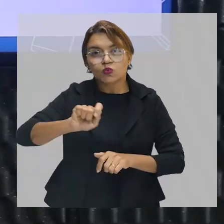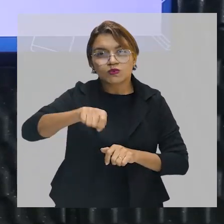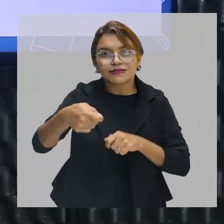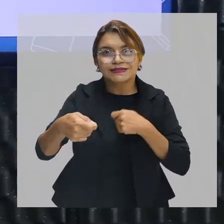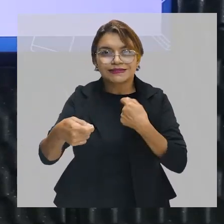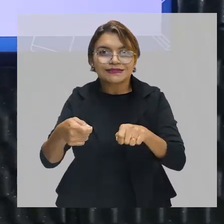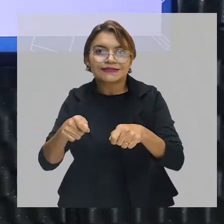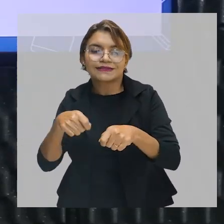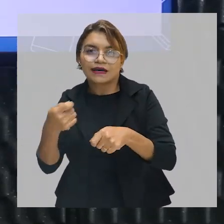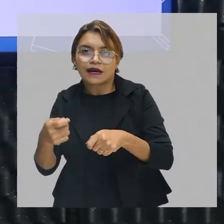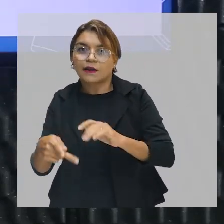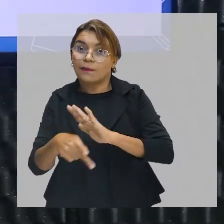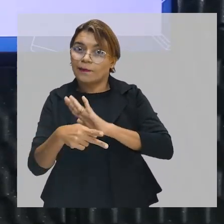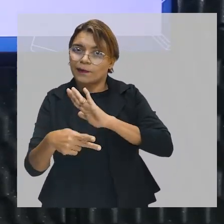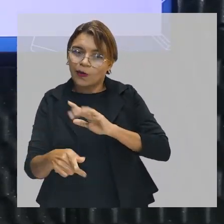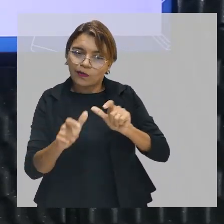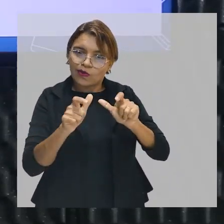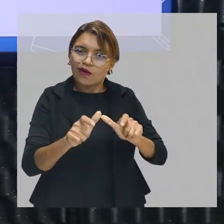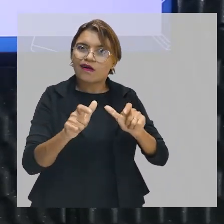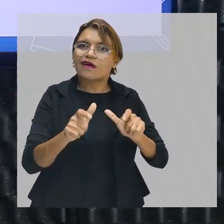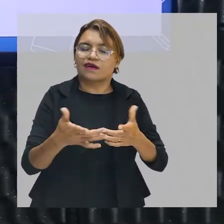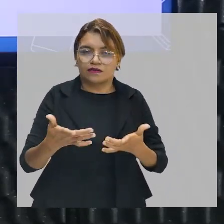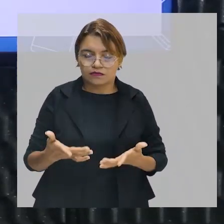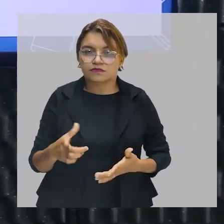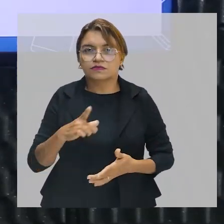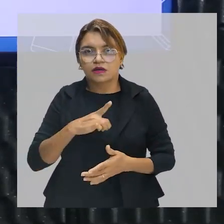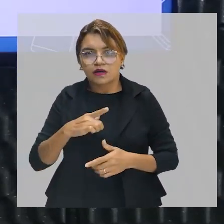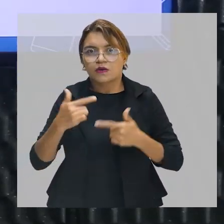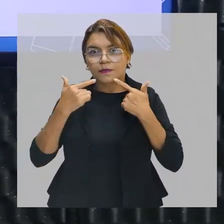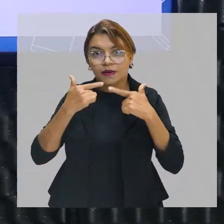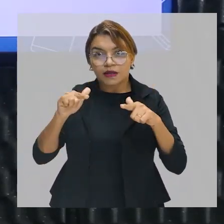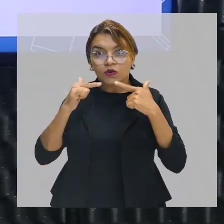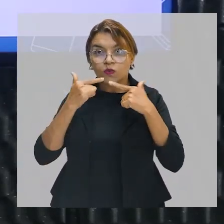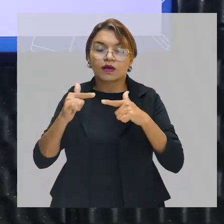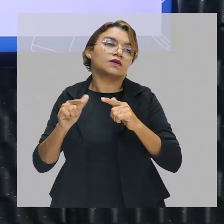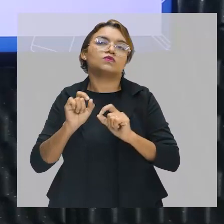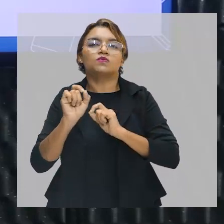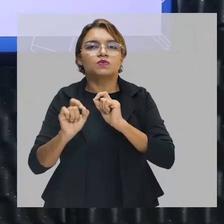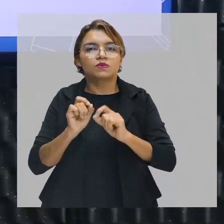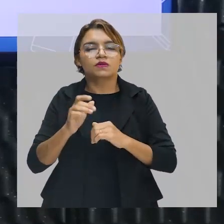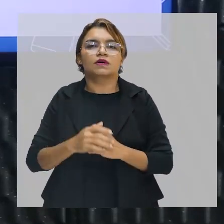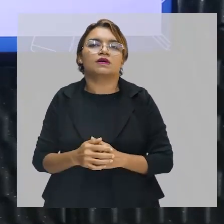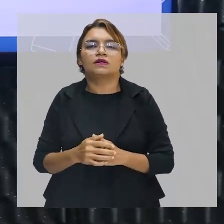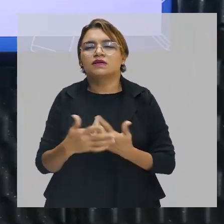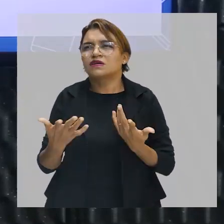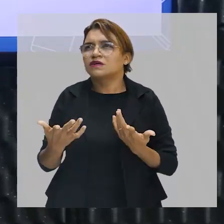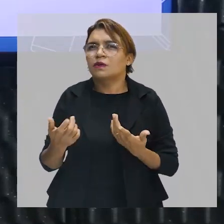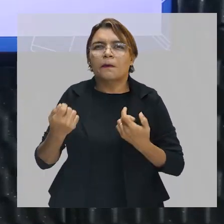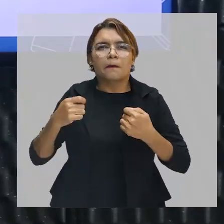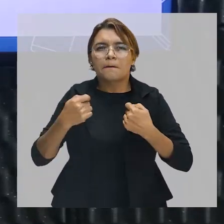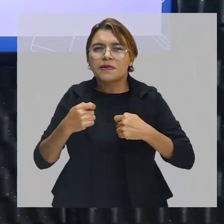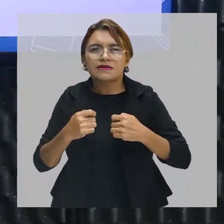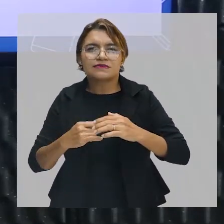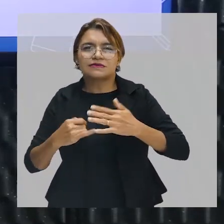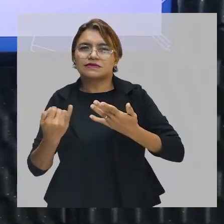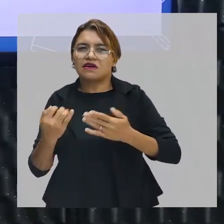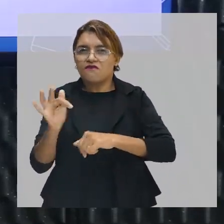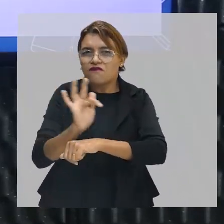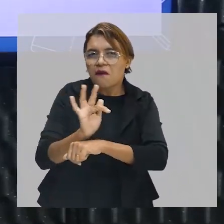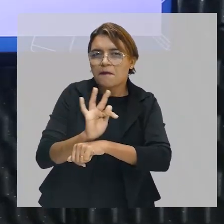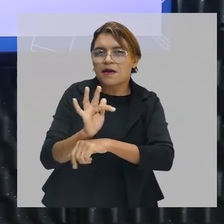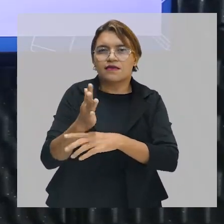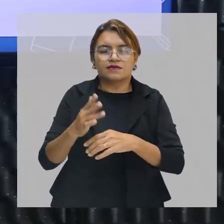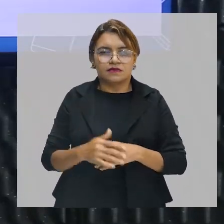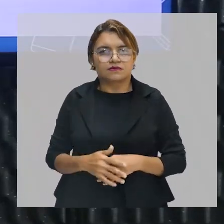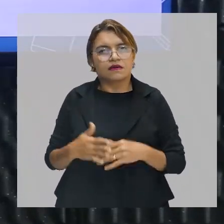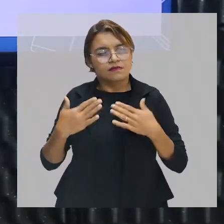bastante regionais, bastante locais. Então, é uma linguagem bem mais despreocupada, mais tranquila para a